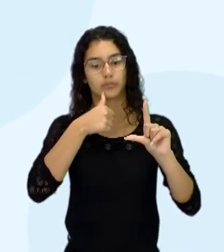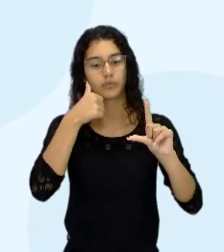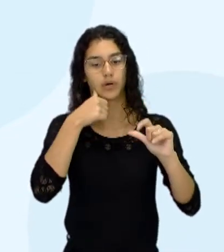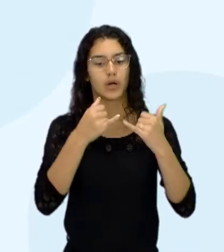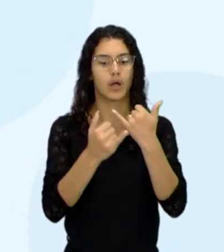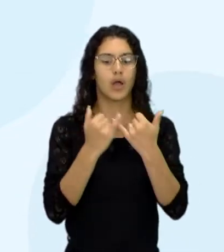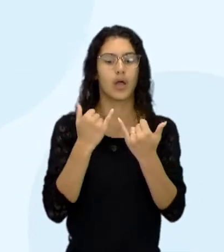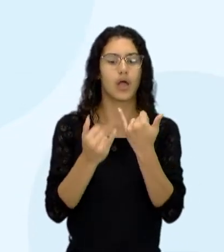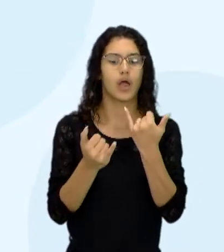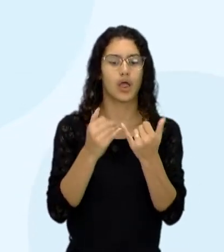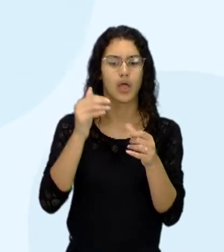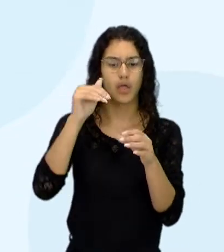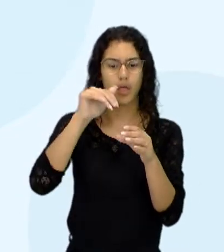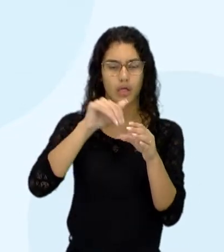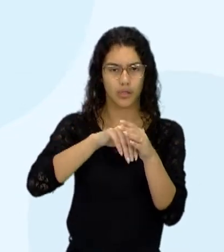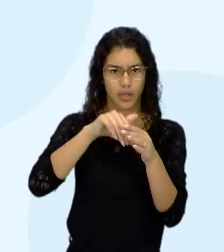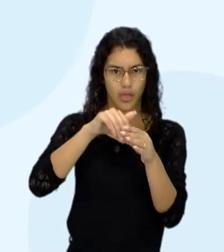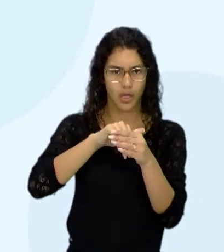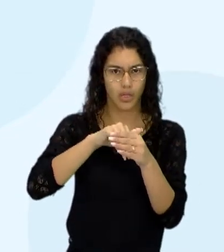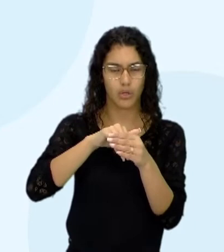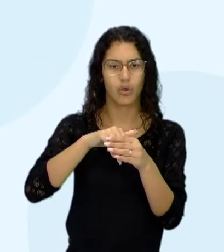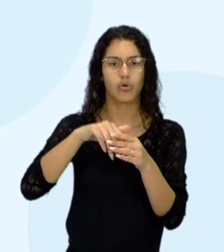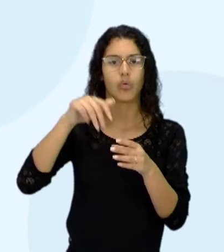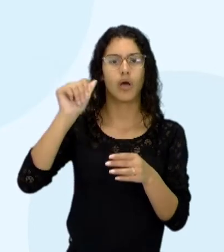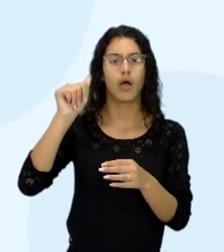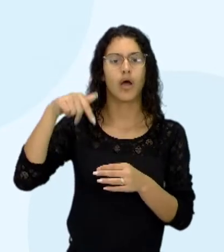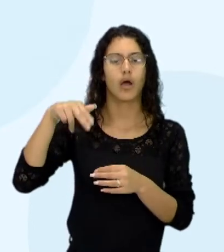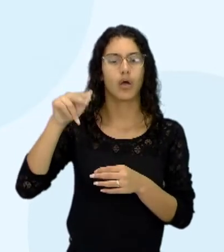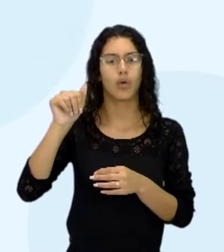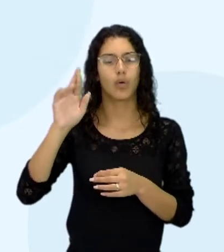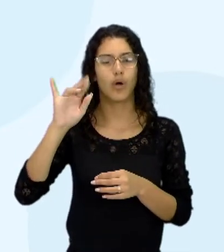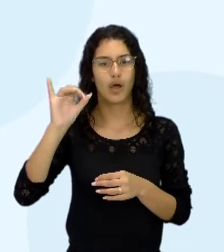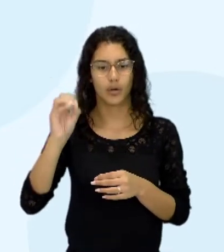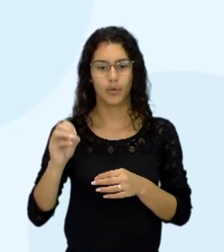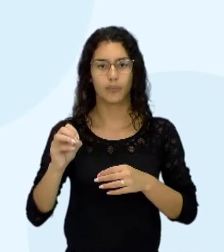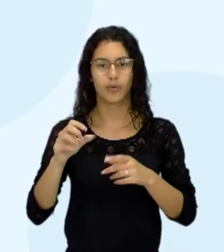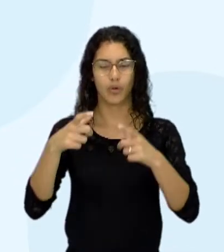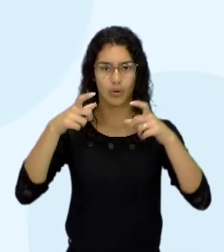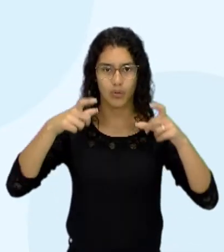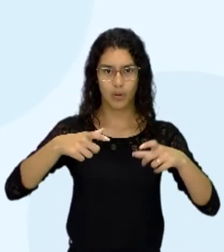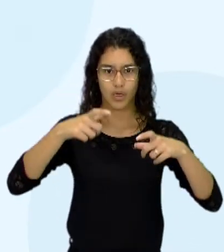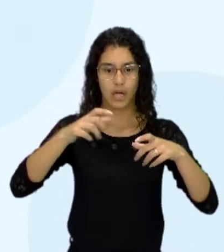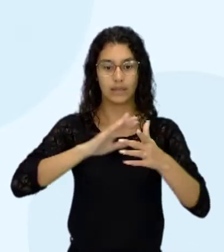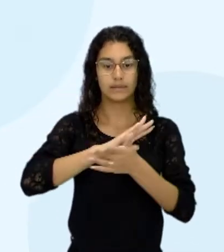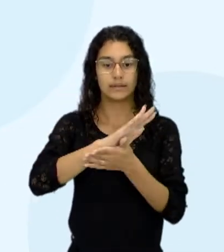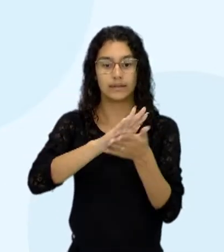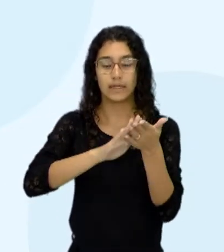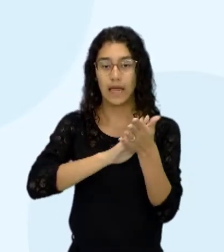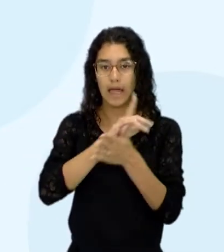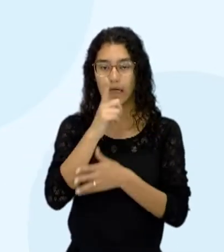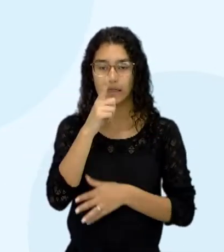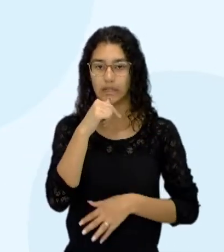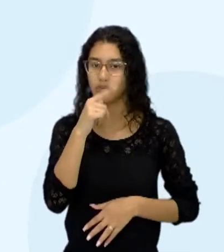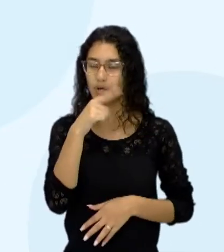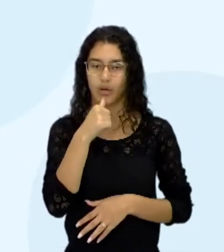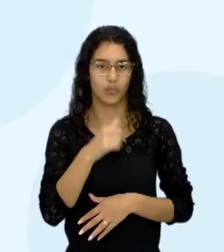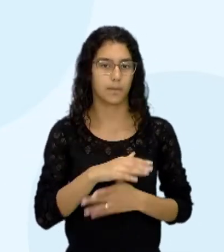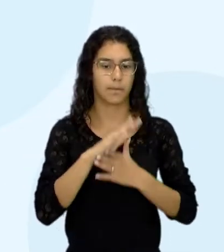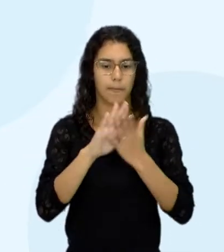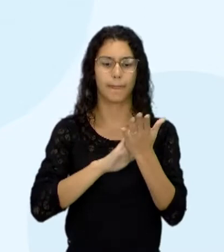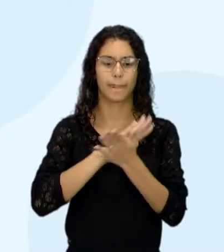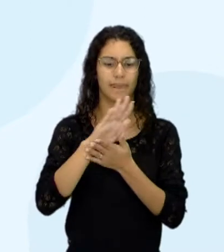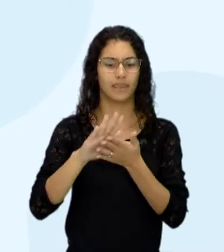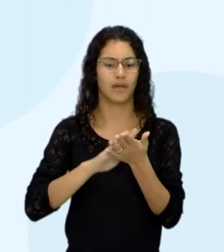está dentro de um aquário de vidro, né? E num lugar deserto, né? Porque você vê que até o chão totalmente árido,